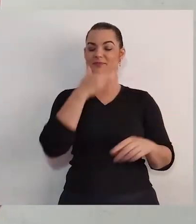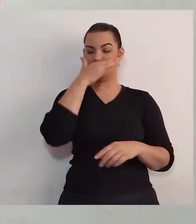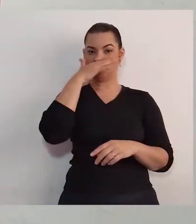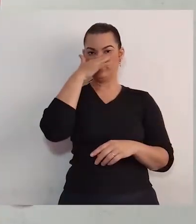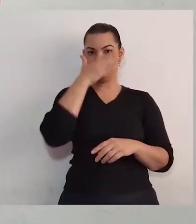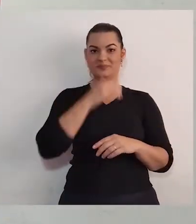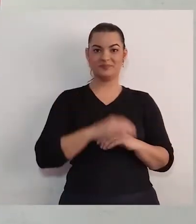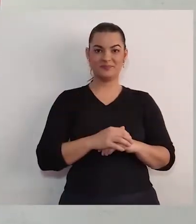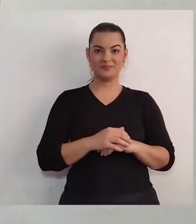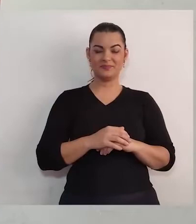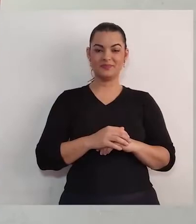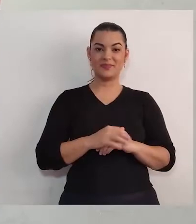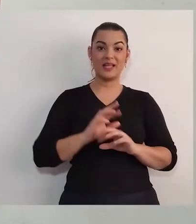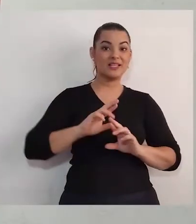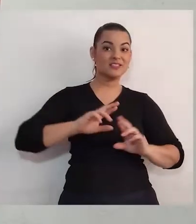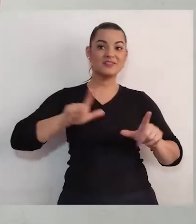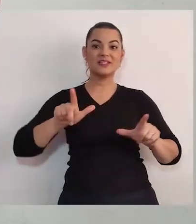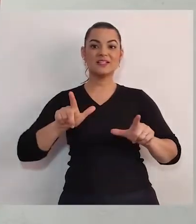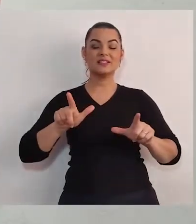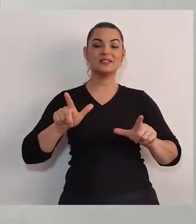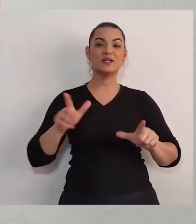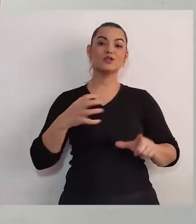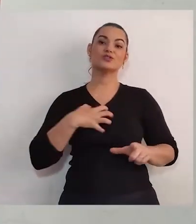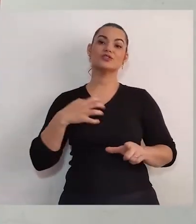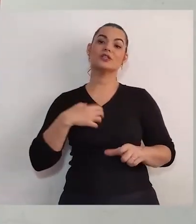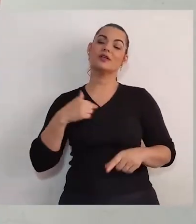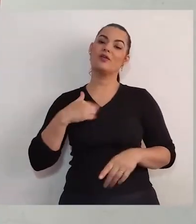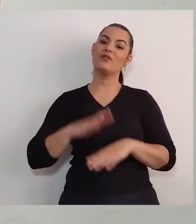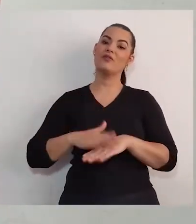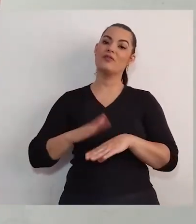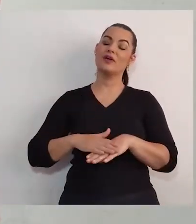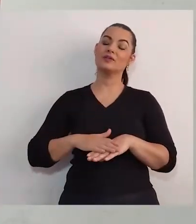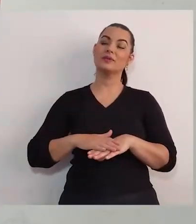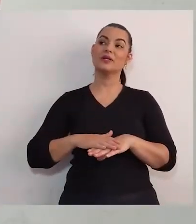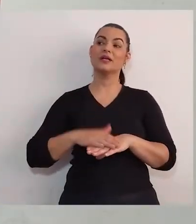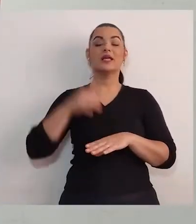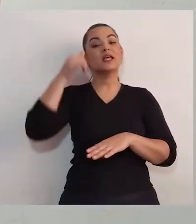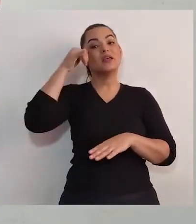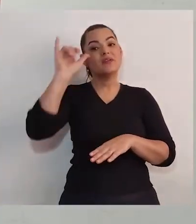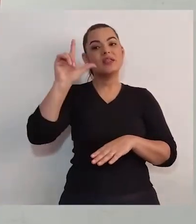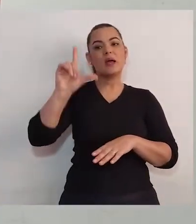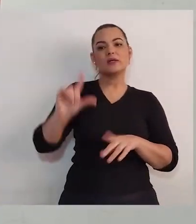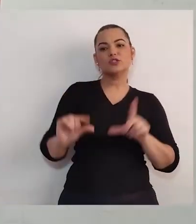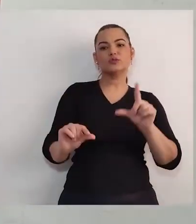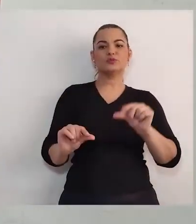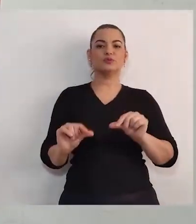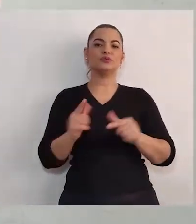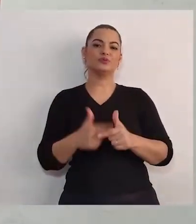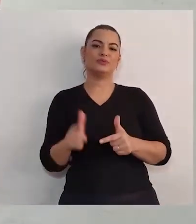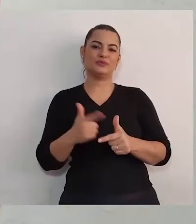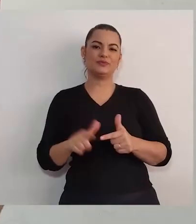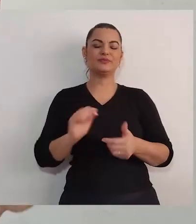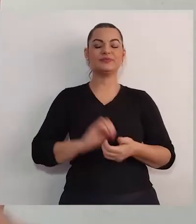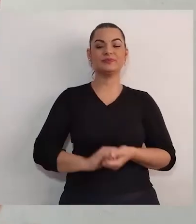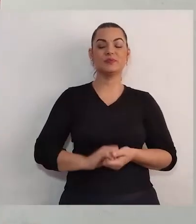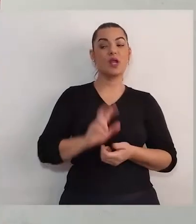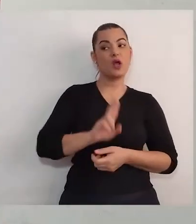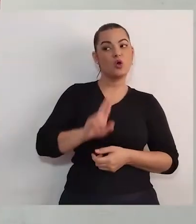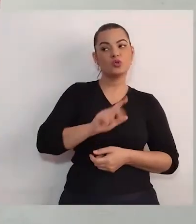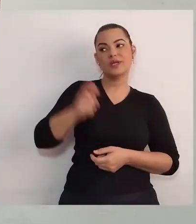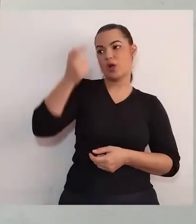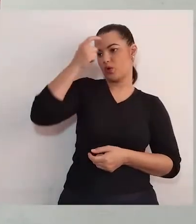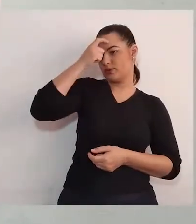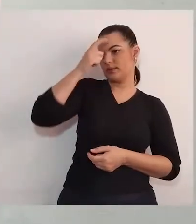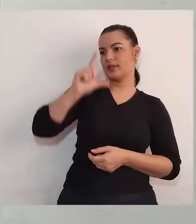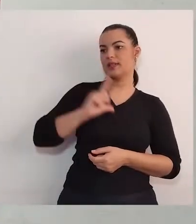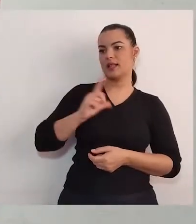A diferença está na forma que eu faço para minimizar tudo isso. Então, um uso consciente,